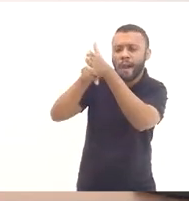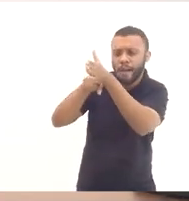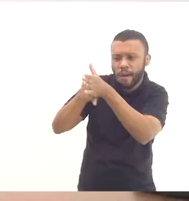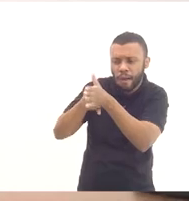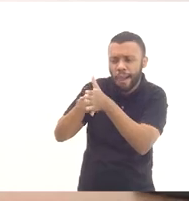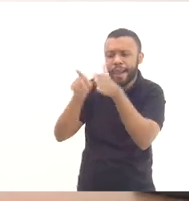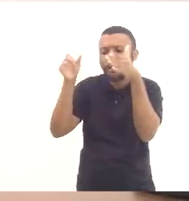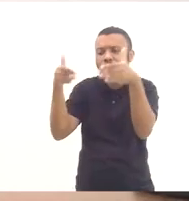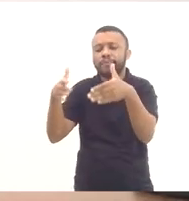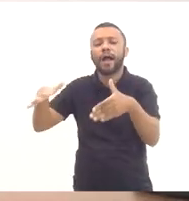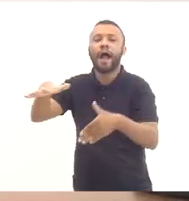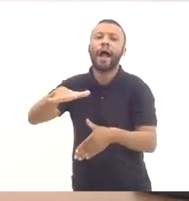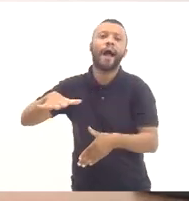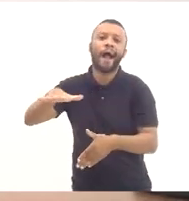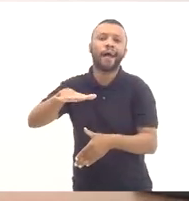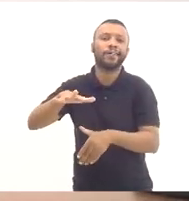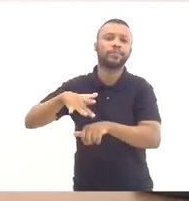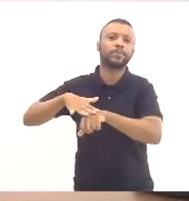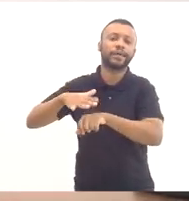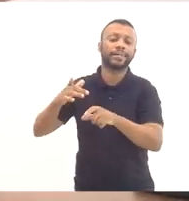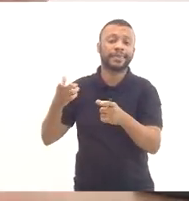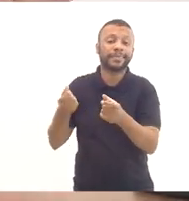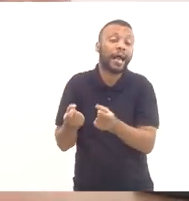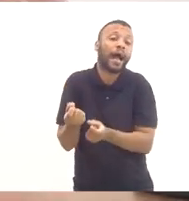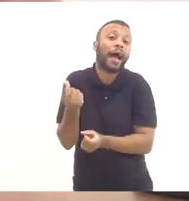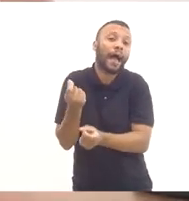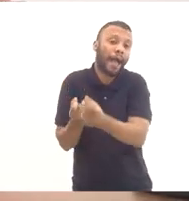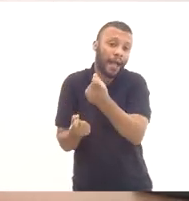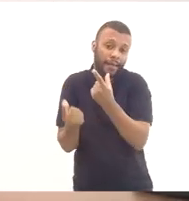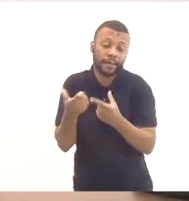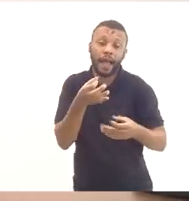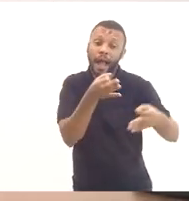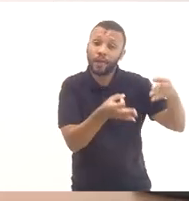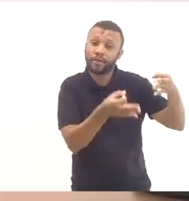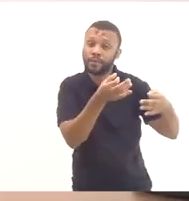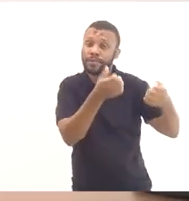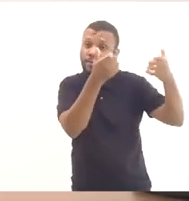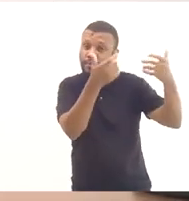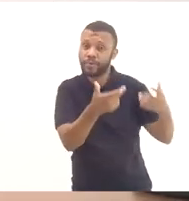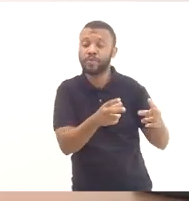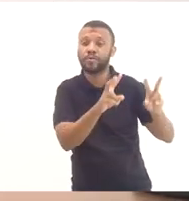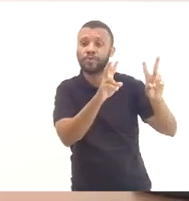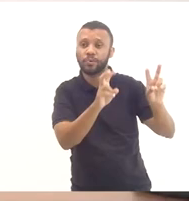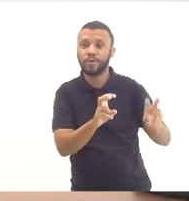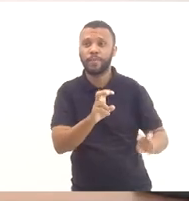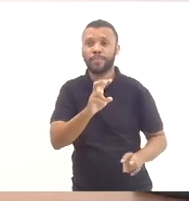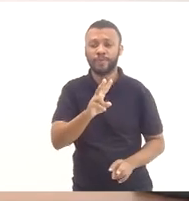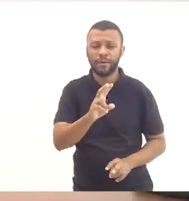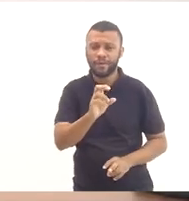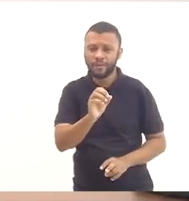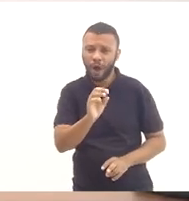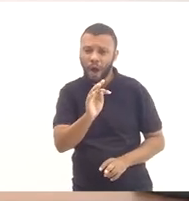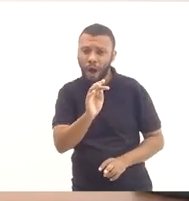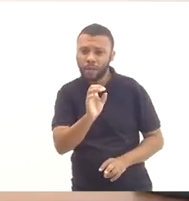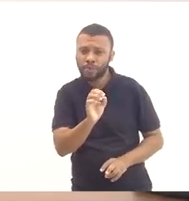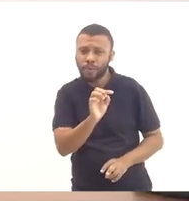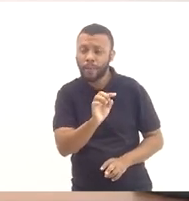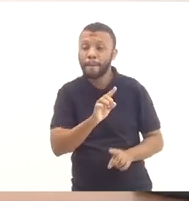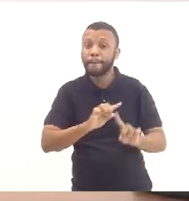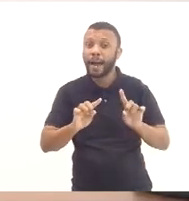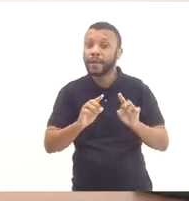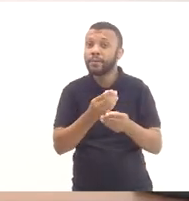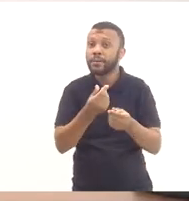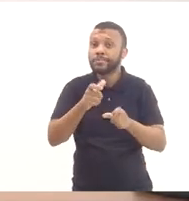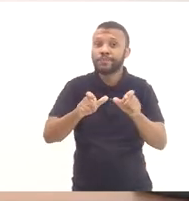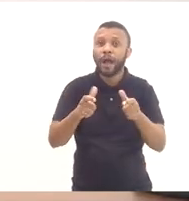a pena investir naquele segmento de doença Rara porque ela a juíza falou sobre voto não é só sobre voto é muito duro que eu vou falar aqui mas muita gente